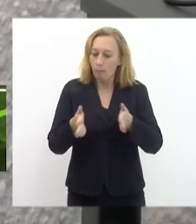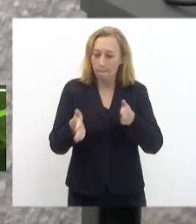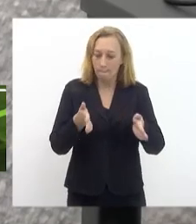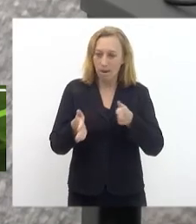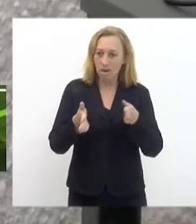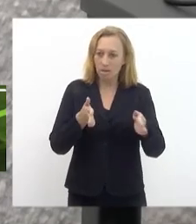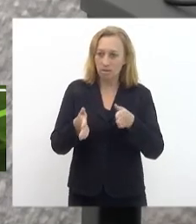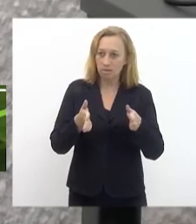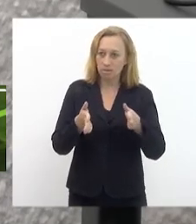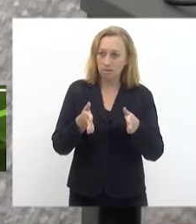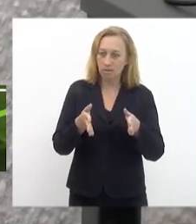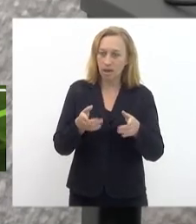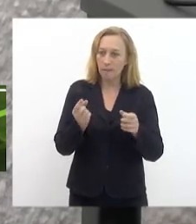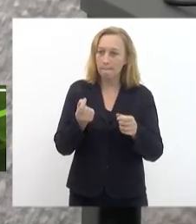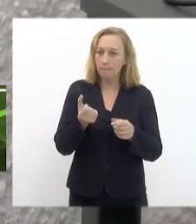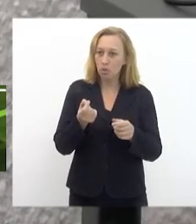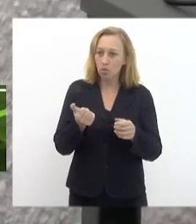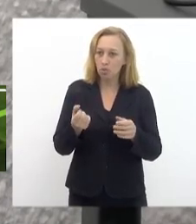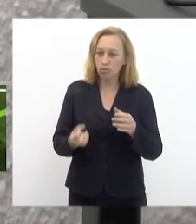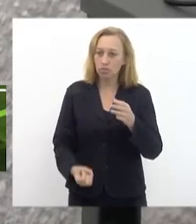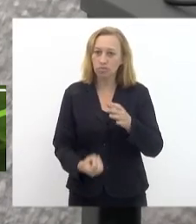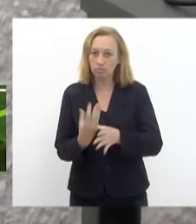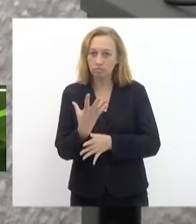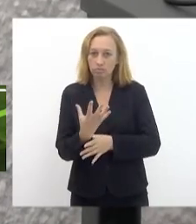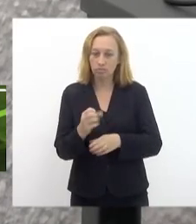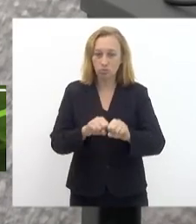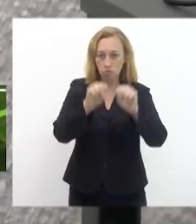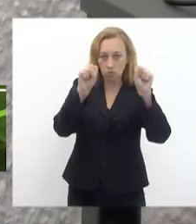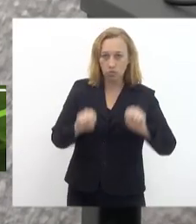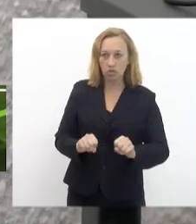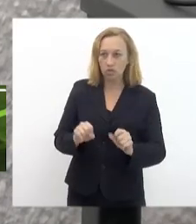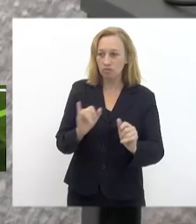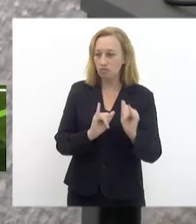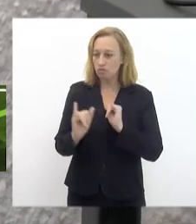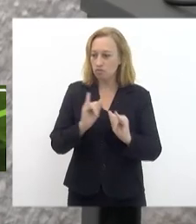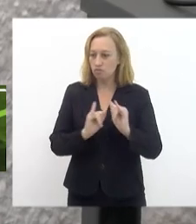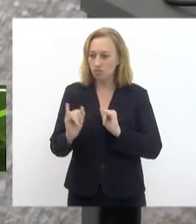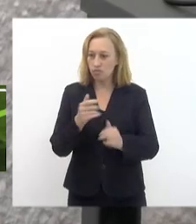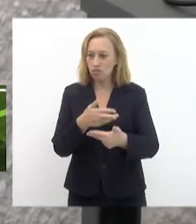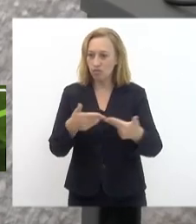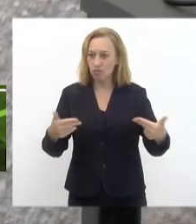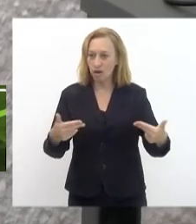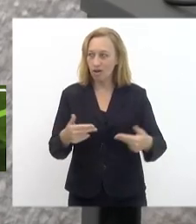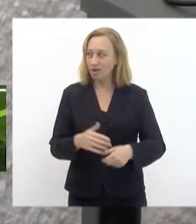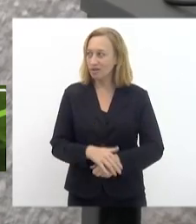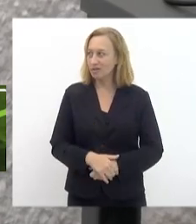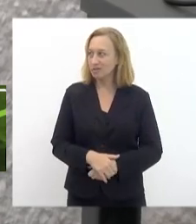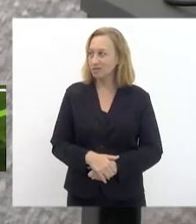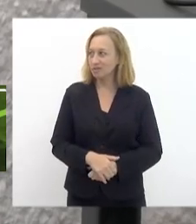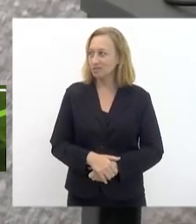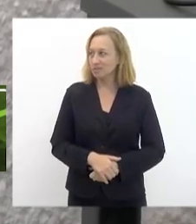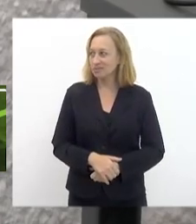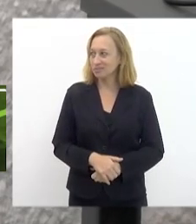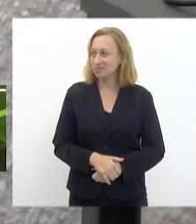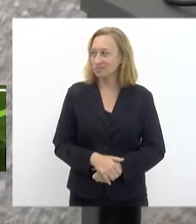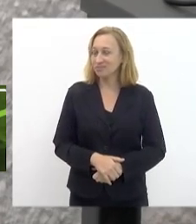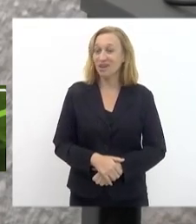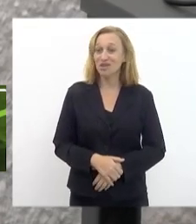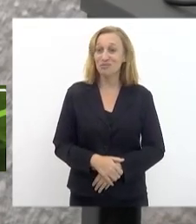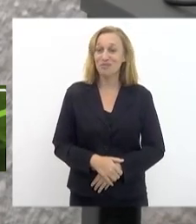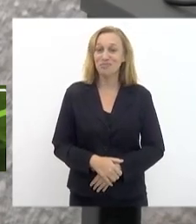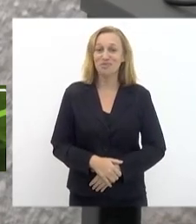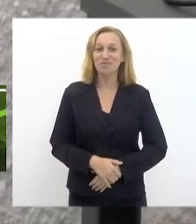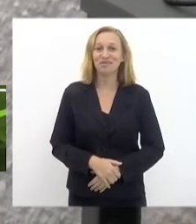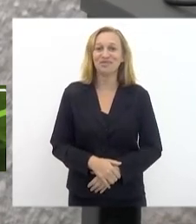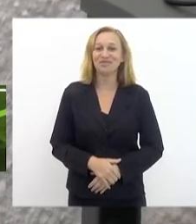curto de instalação de sistema né Eu acho curto que são muitas informações ele tá demorando ser